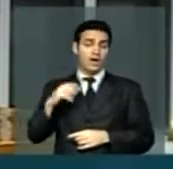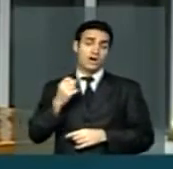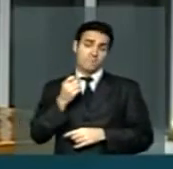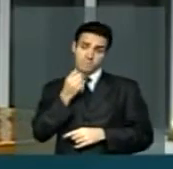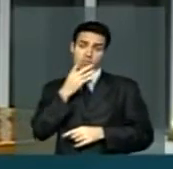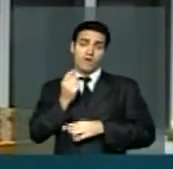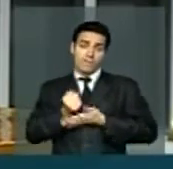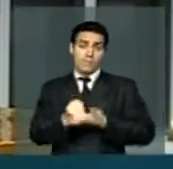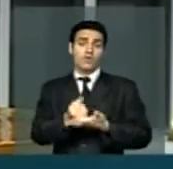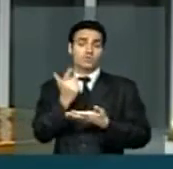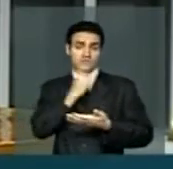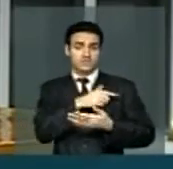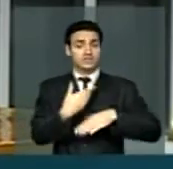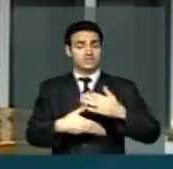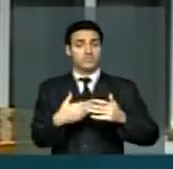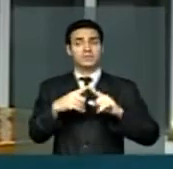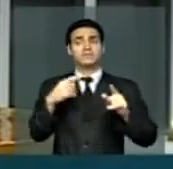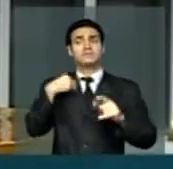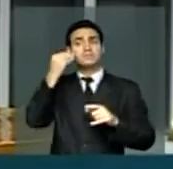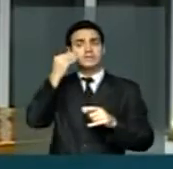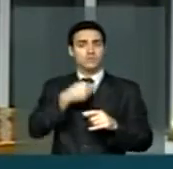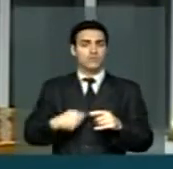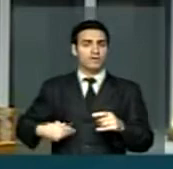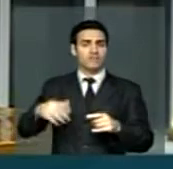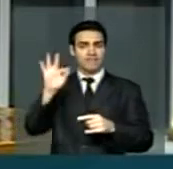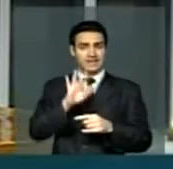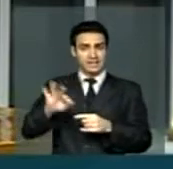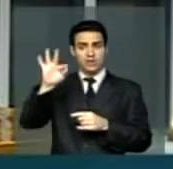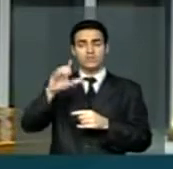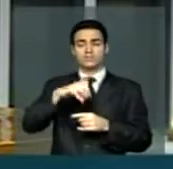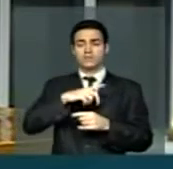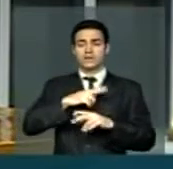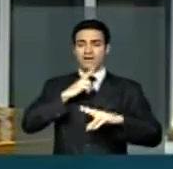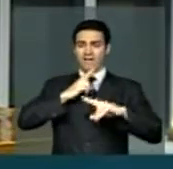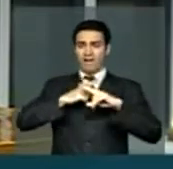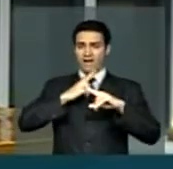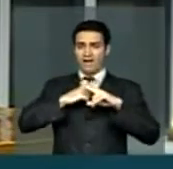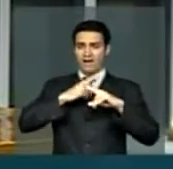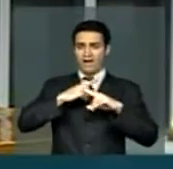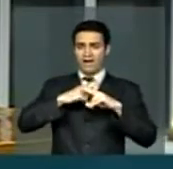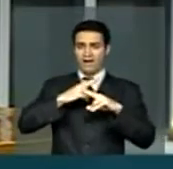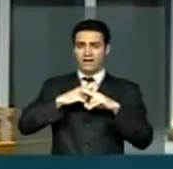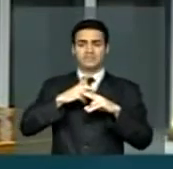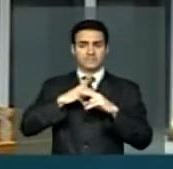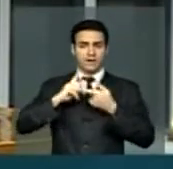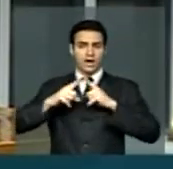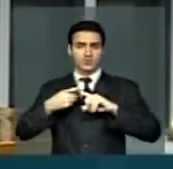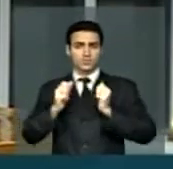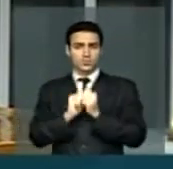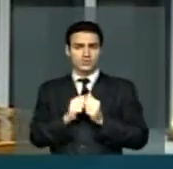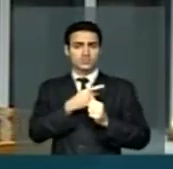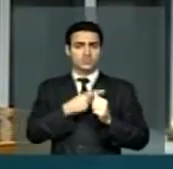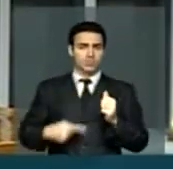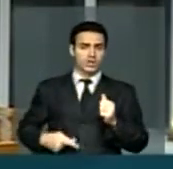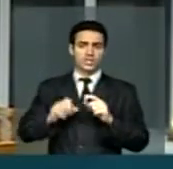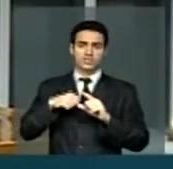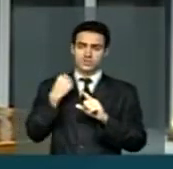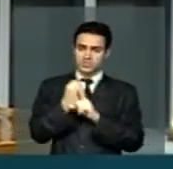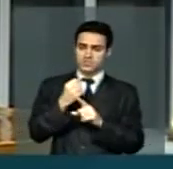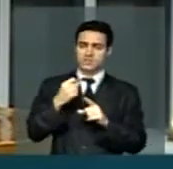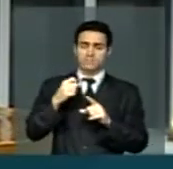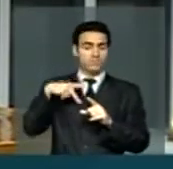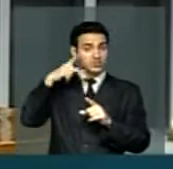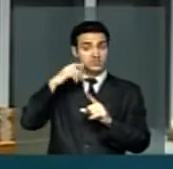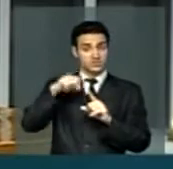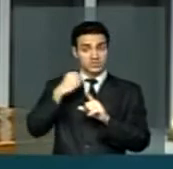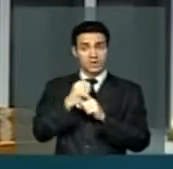instrumentos. Nós estamos vendo a experiência do governo federal, quando temos a Caixa Econômica como uma grande articuladora de políticas sociais, o Banco do